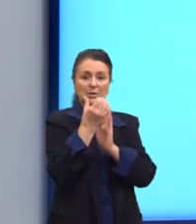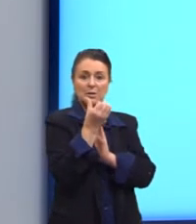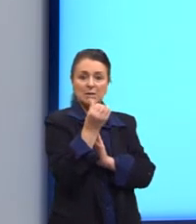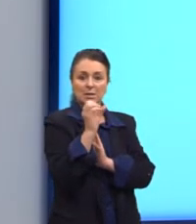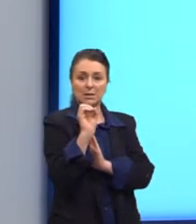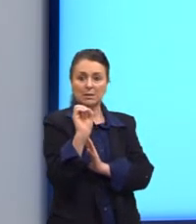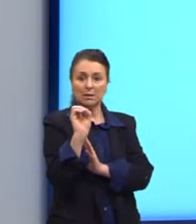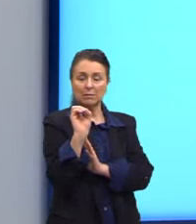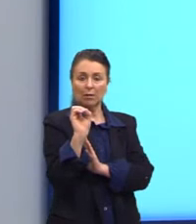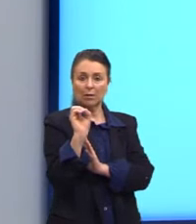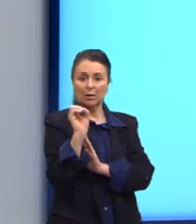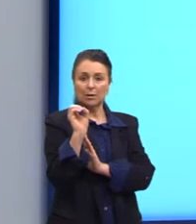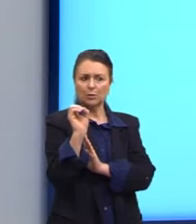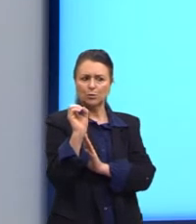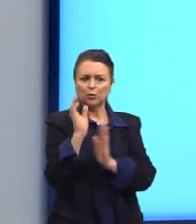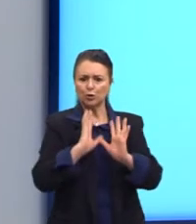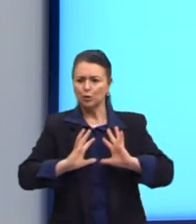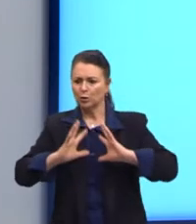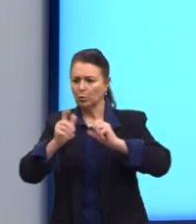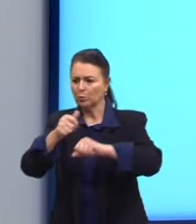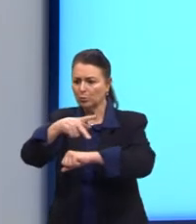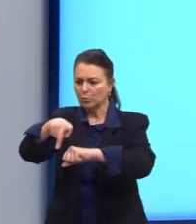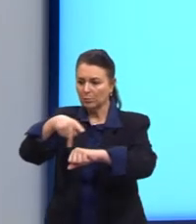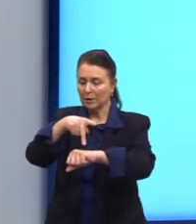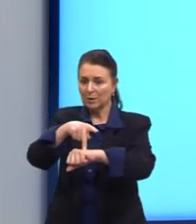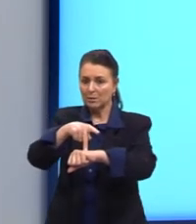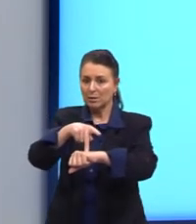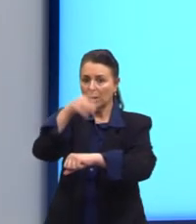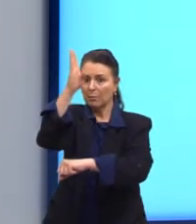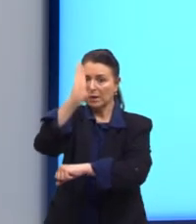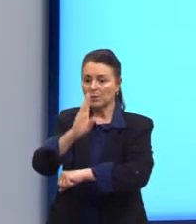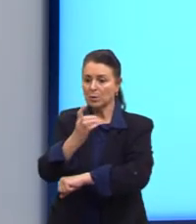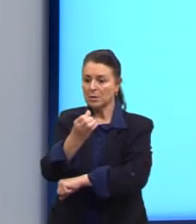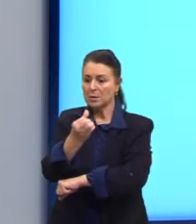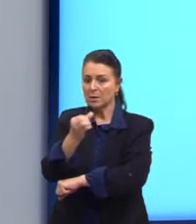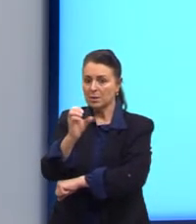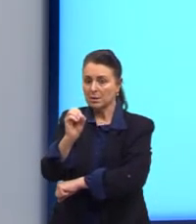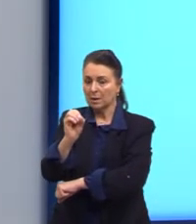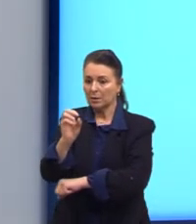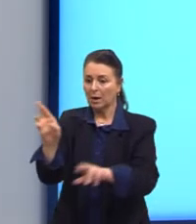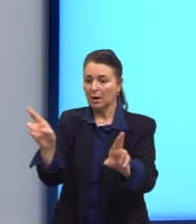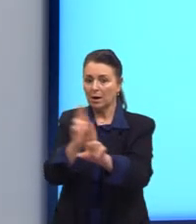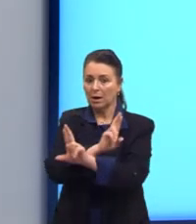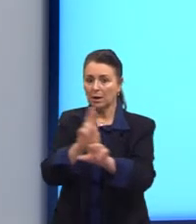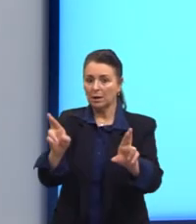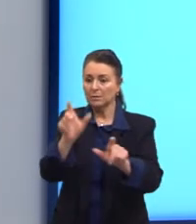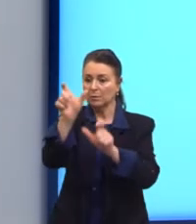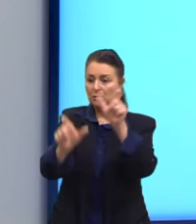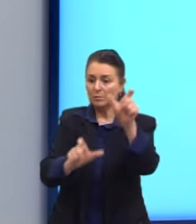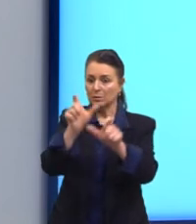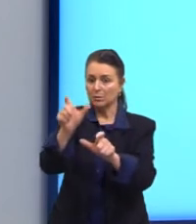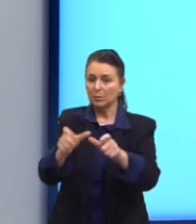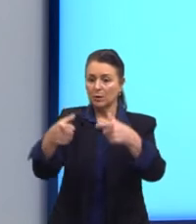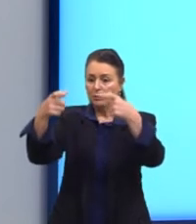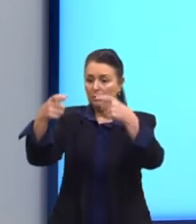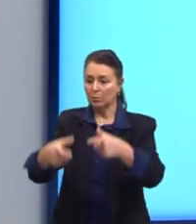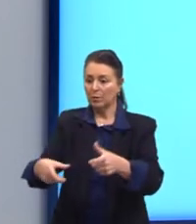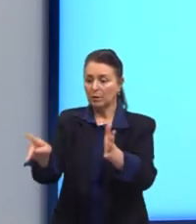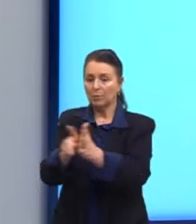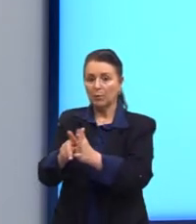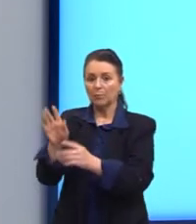Entre todos os países ele tá na posição 60 da relação de habitantes de habitantes por sala